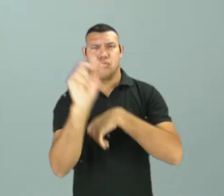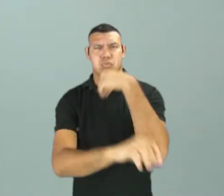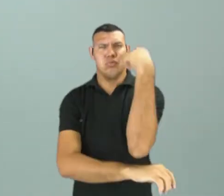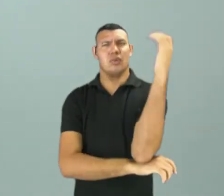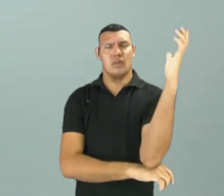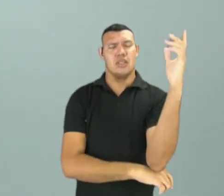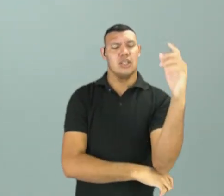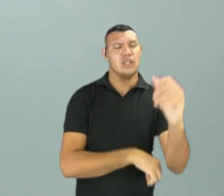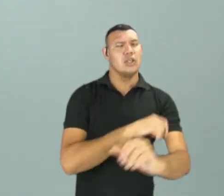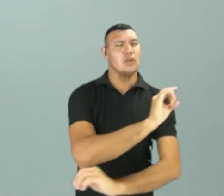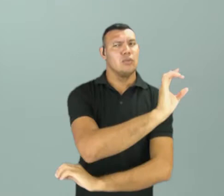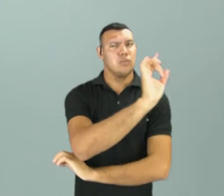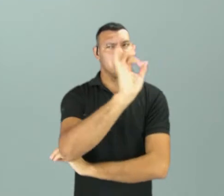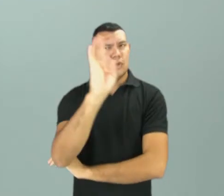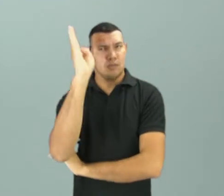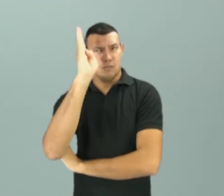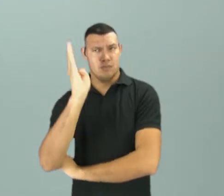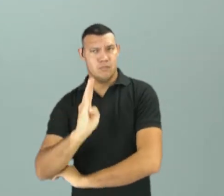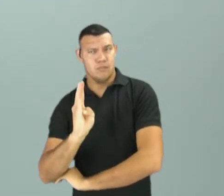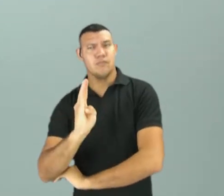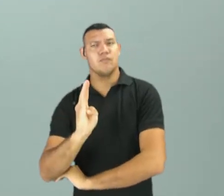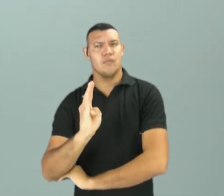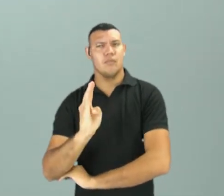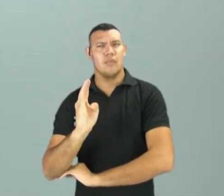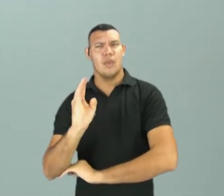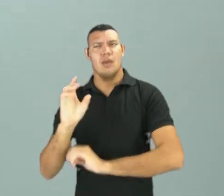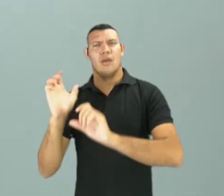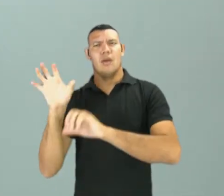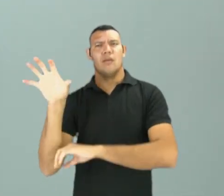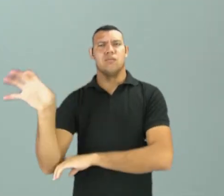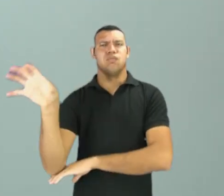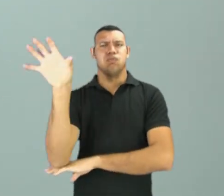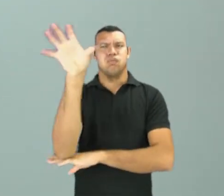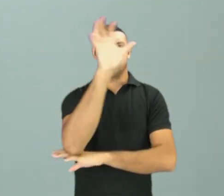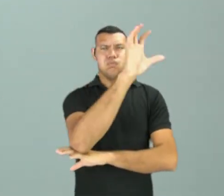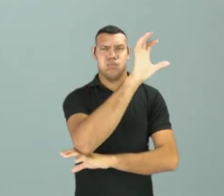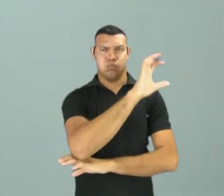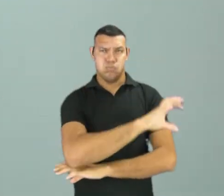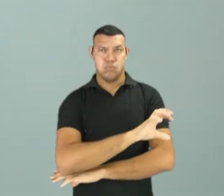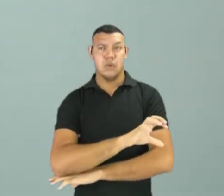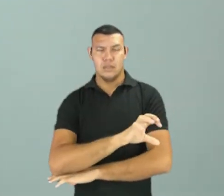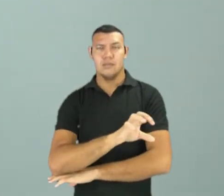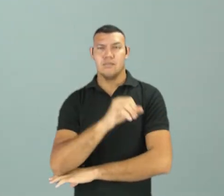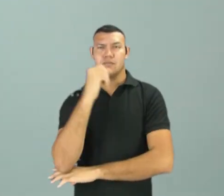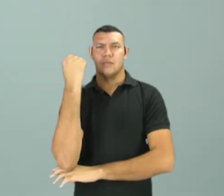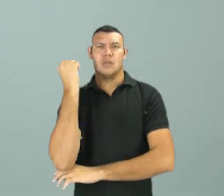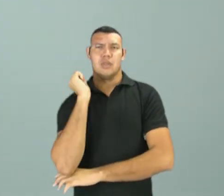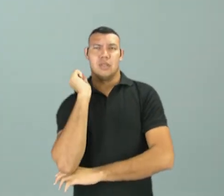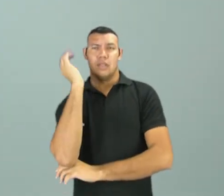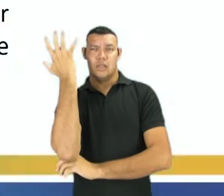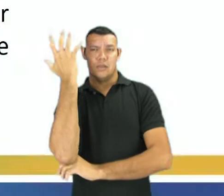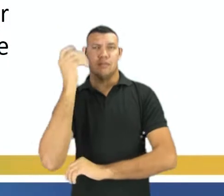dizer, no mundo, né? Principalmente nas modalidades diferentes de clima que acontece nessa vegetação, né?